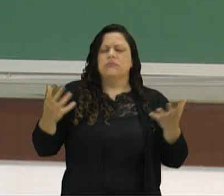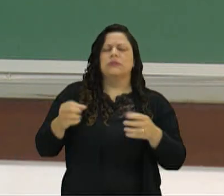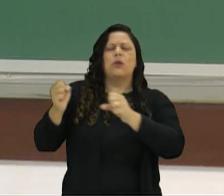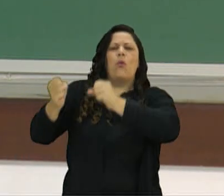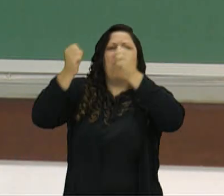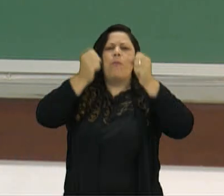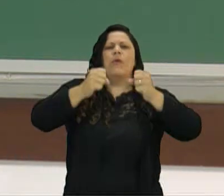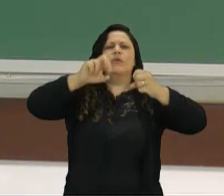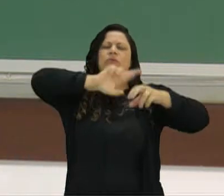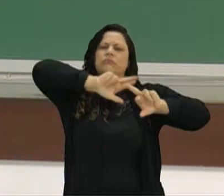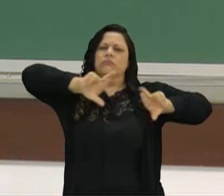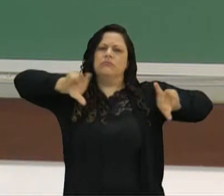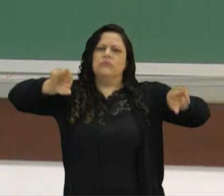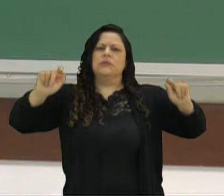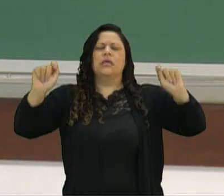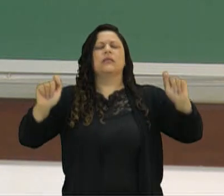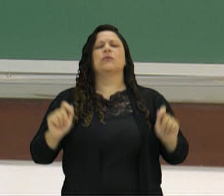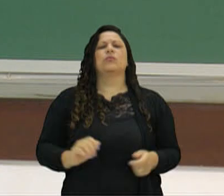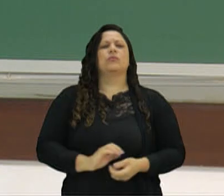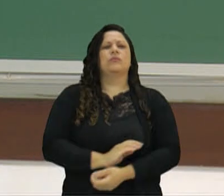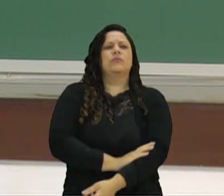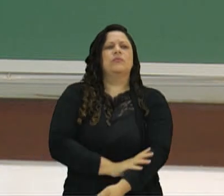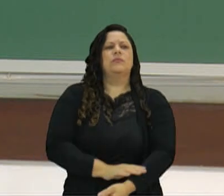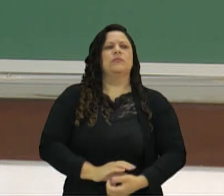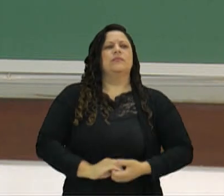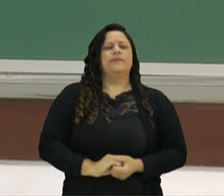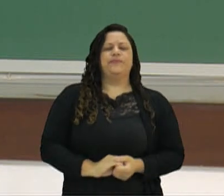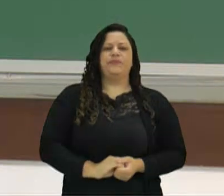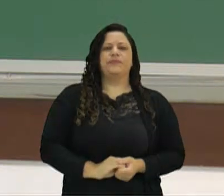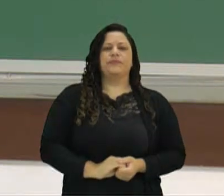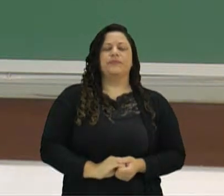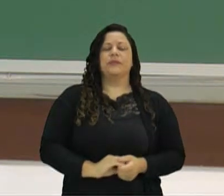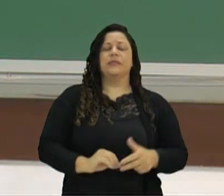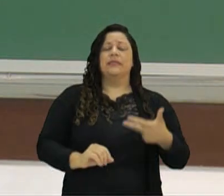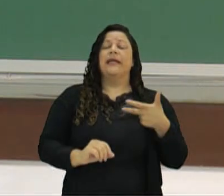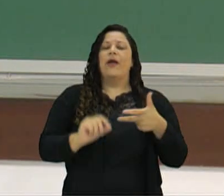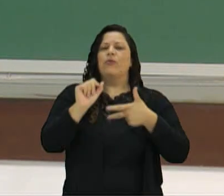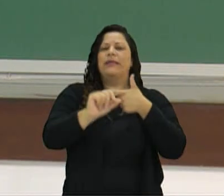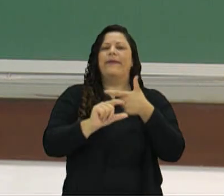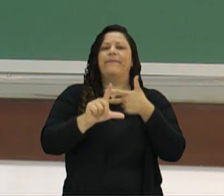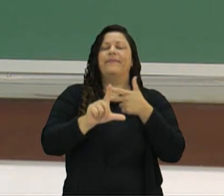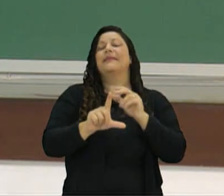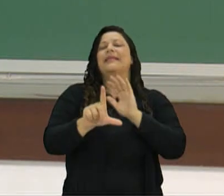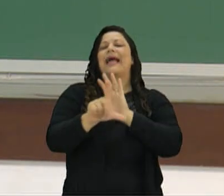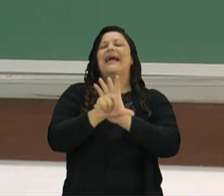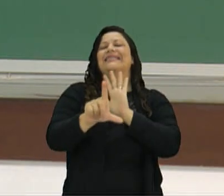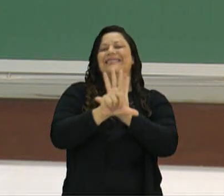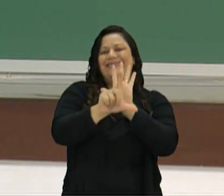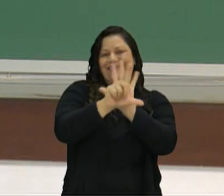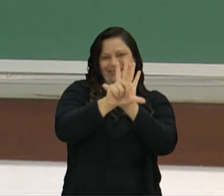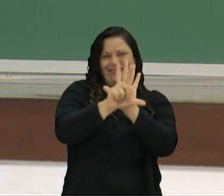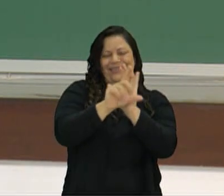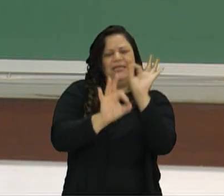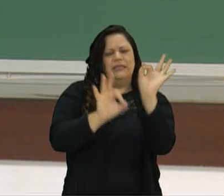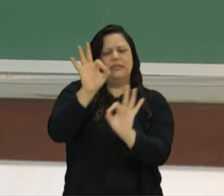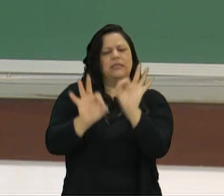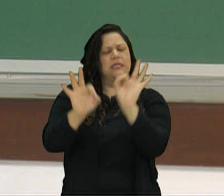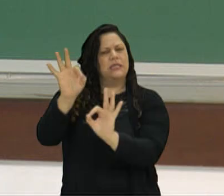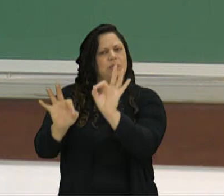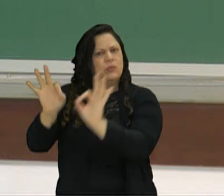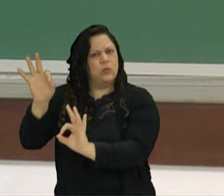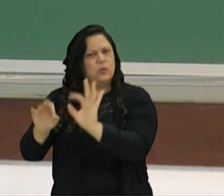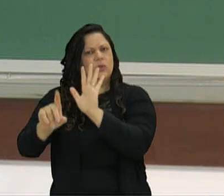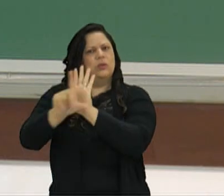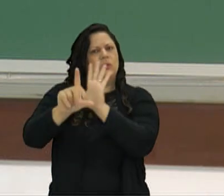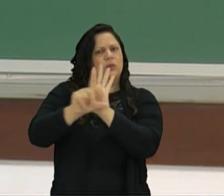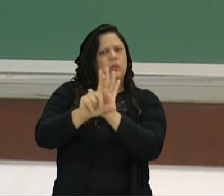cada um dos poderes que ele propõe? Primeira lá, poder legislativo. A atribuição é elaborar leis para regular